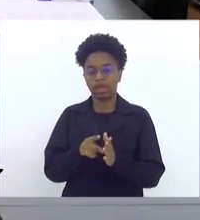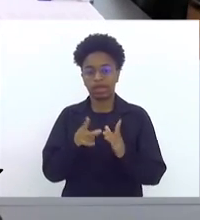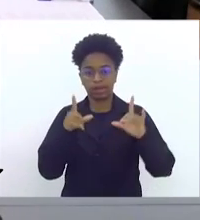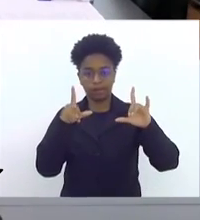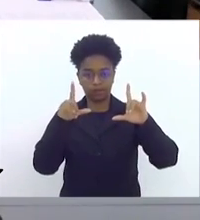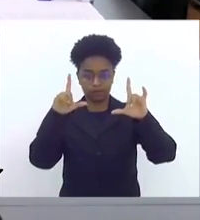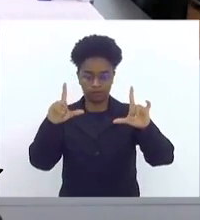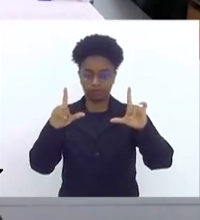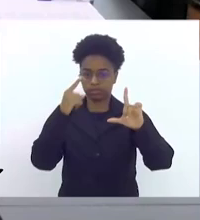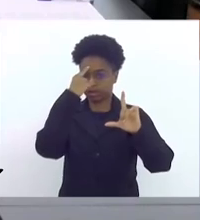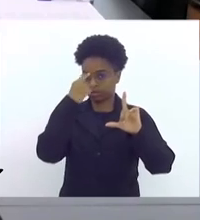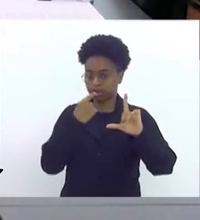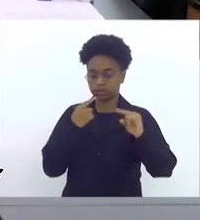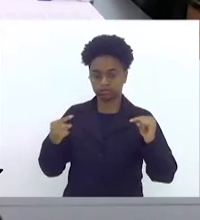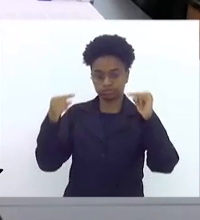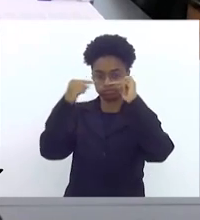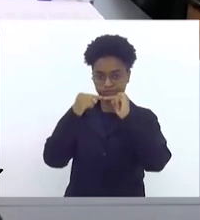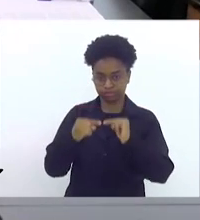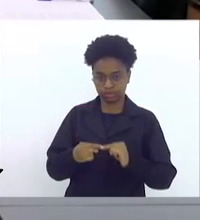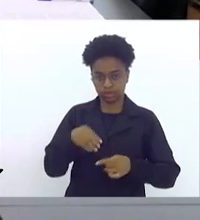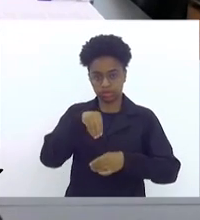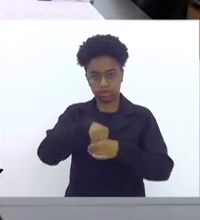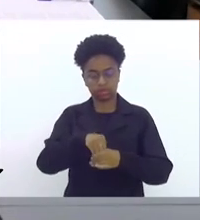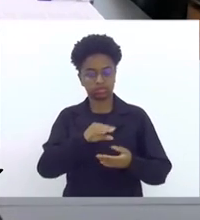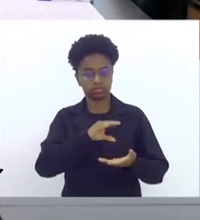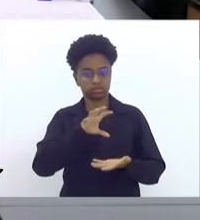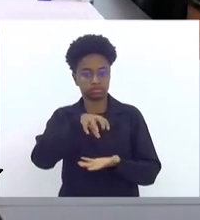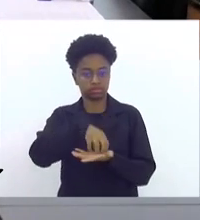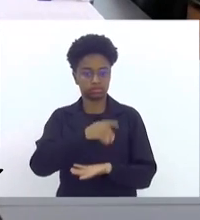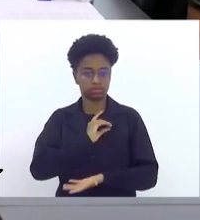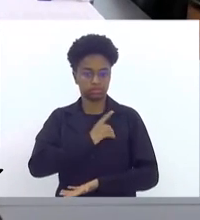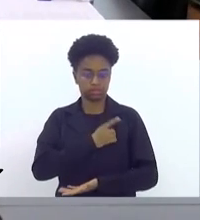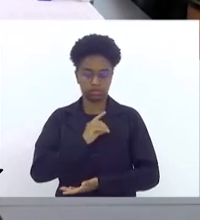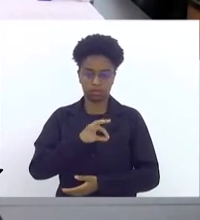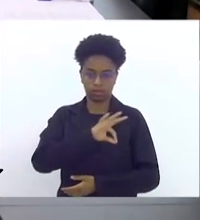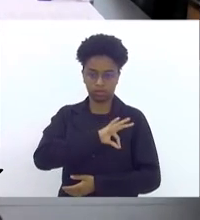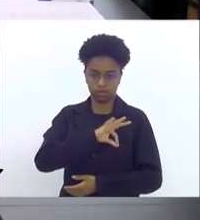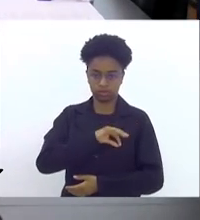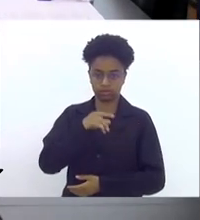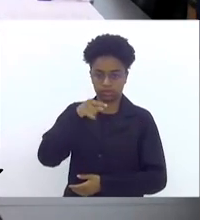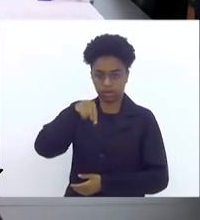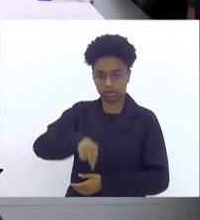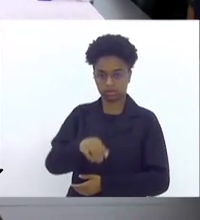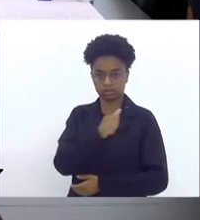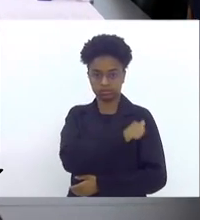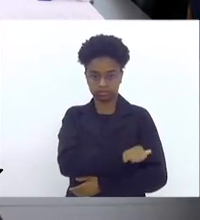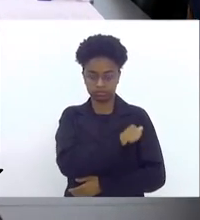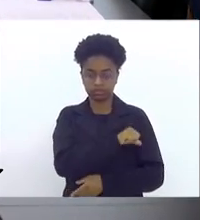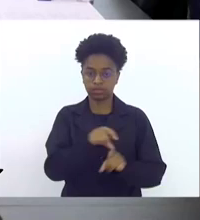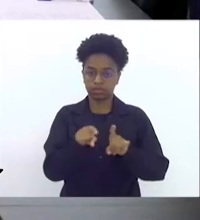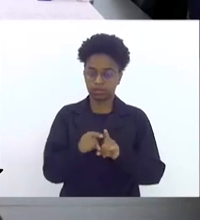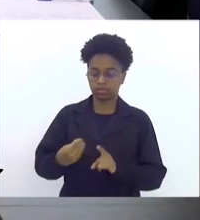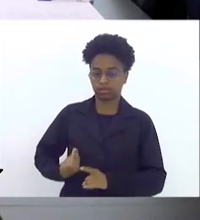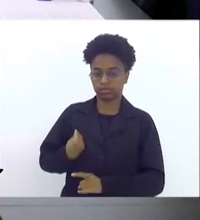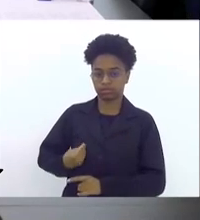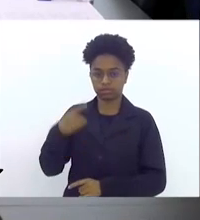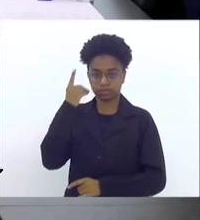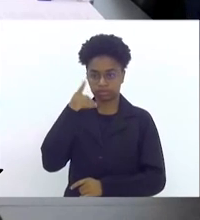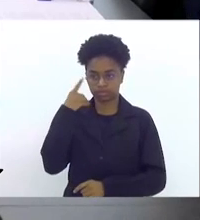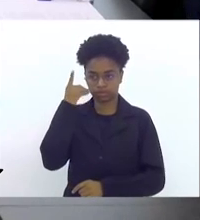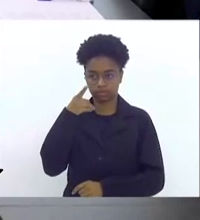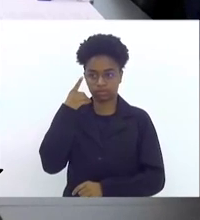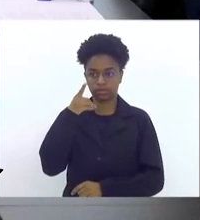fotográfico realizado nas delegacias de polícia no âmbito do Estado do Rio de Janeiro e contando com a presença dos senhores